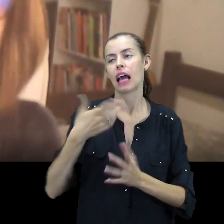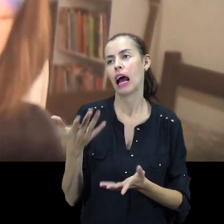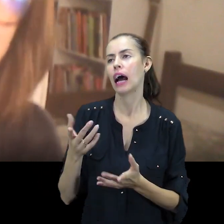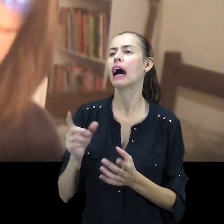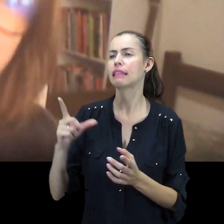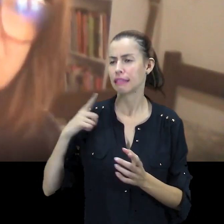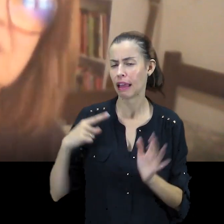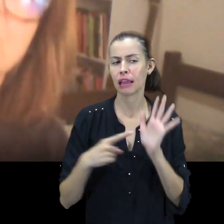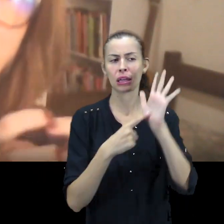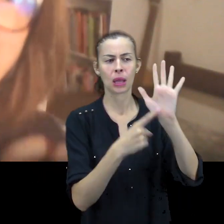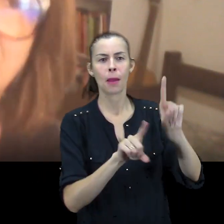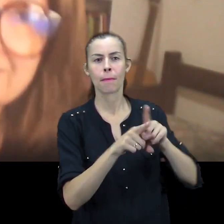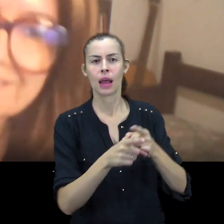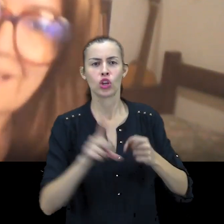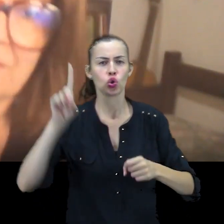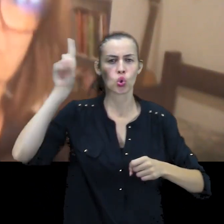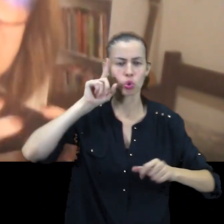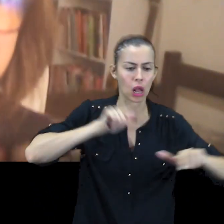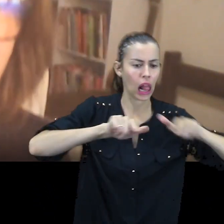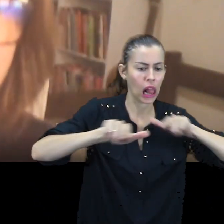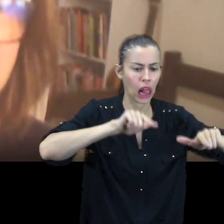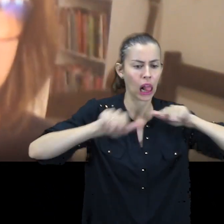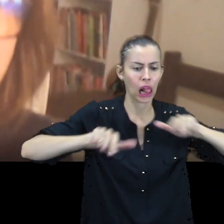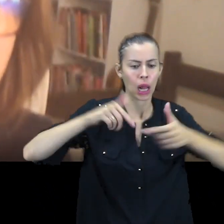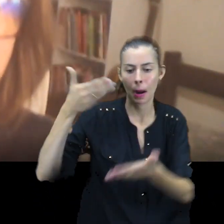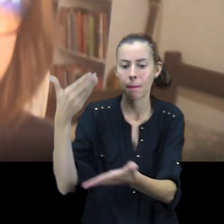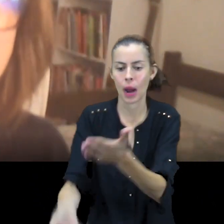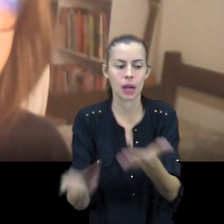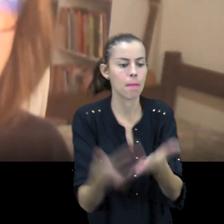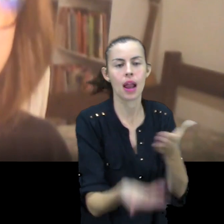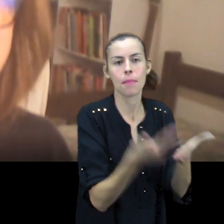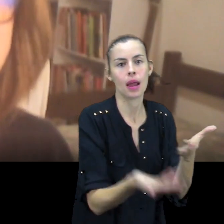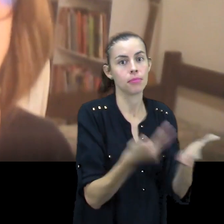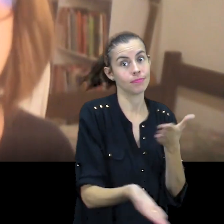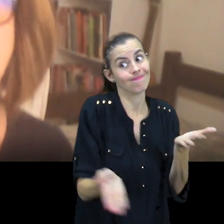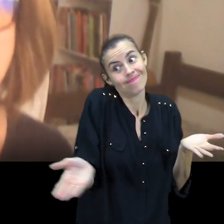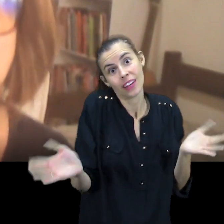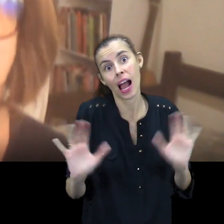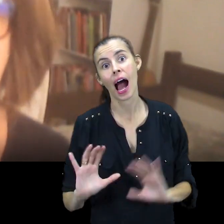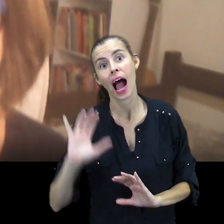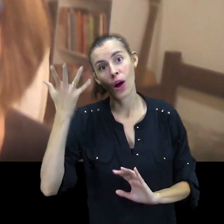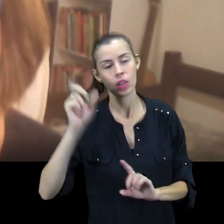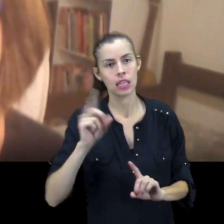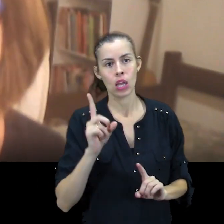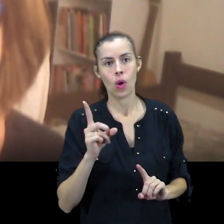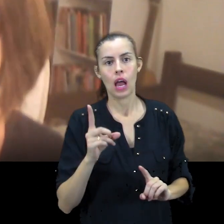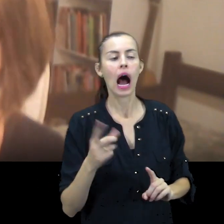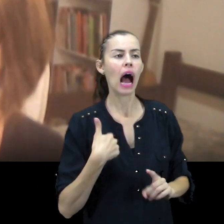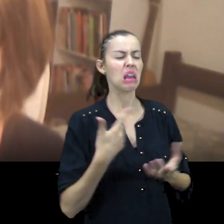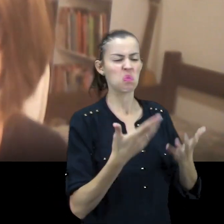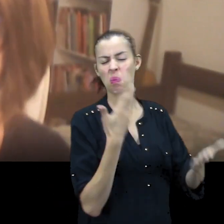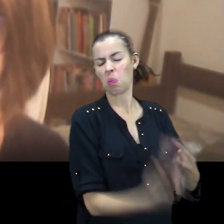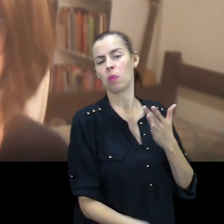infelizmente, como vocês vão buscando curricularizar, como vocês vão buscando tornar isso cada vez mais concreto no